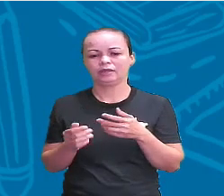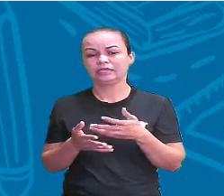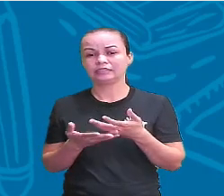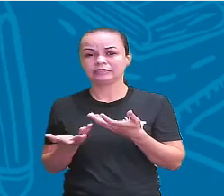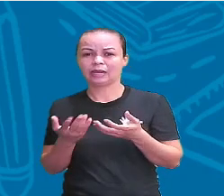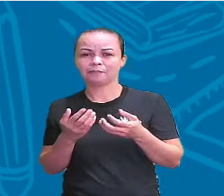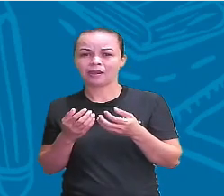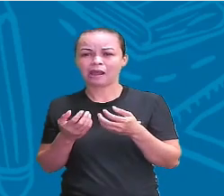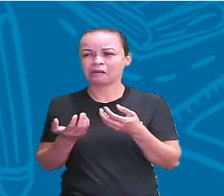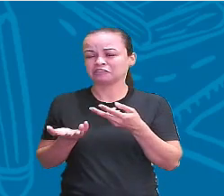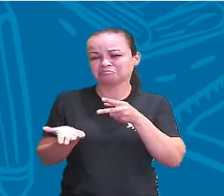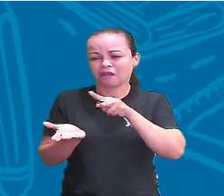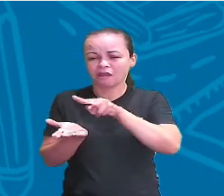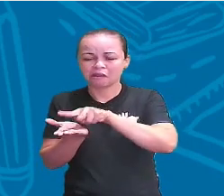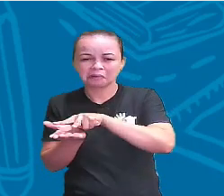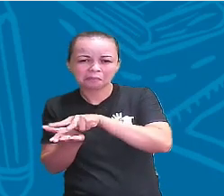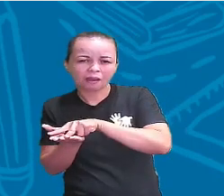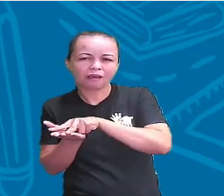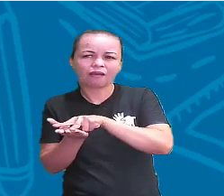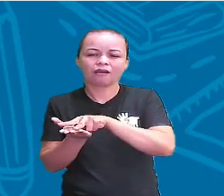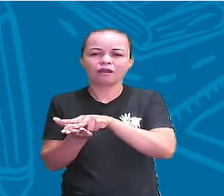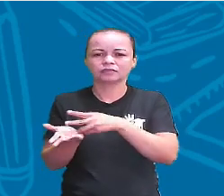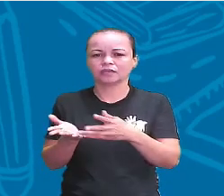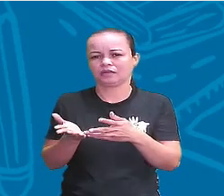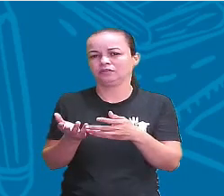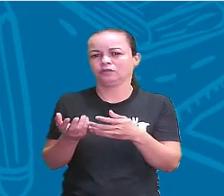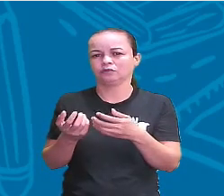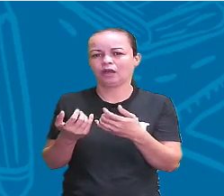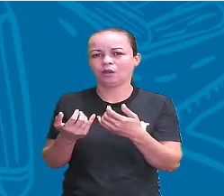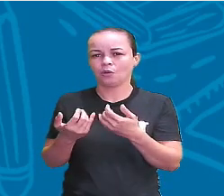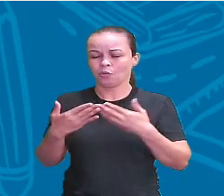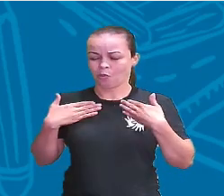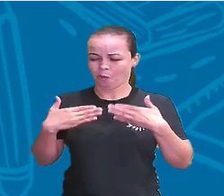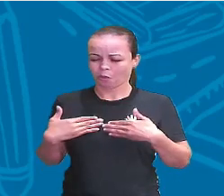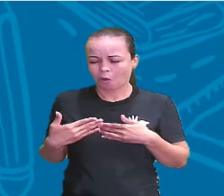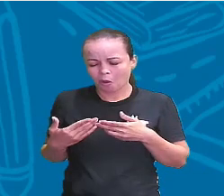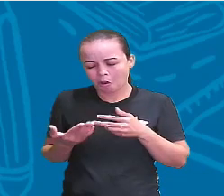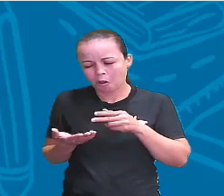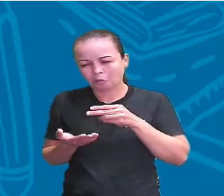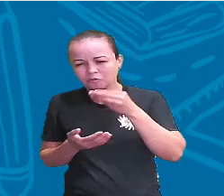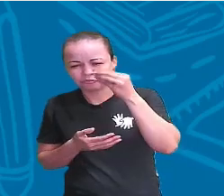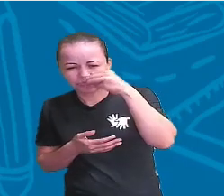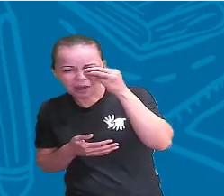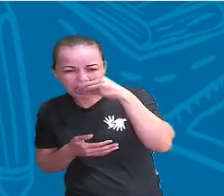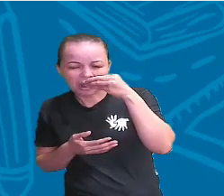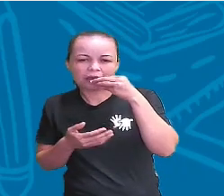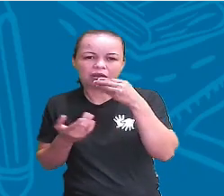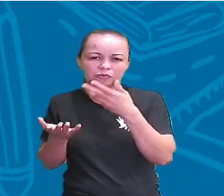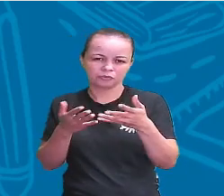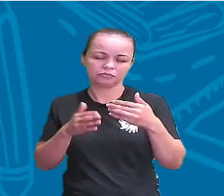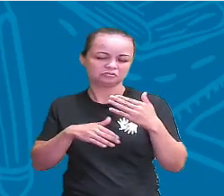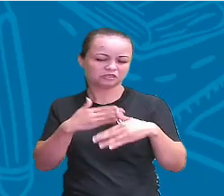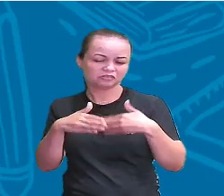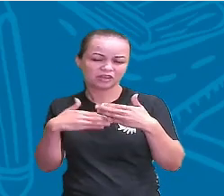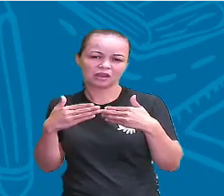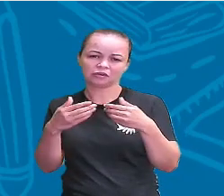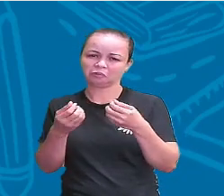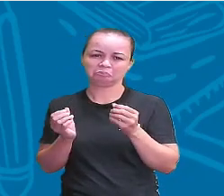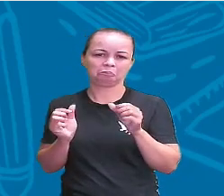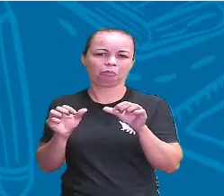mais acamada, né? Não está com a energia necessária para desenvolver as suas